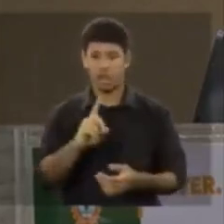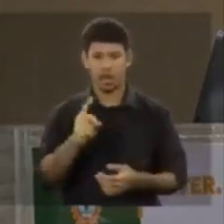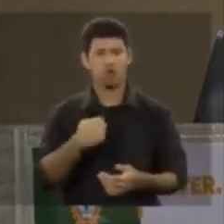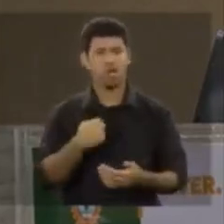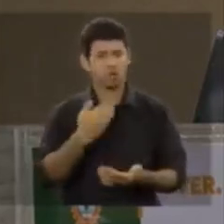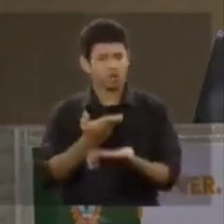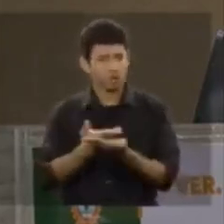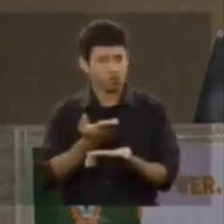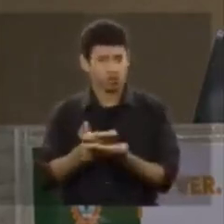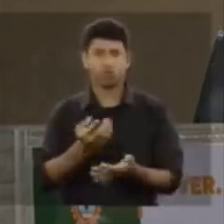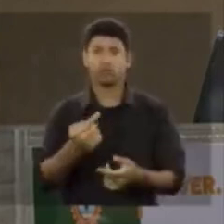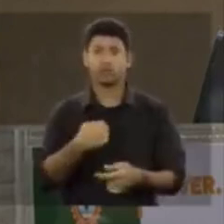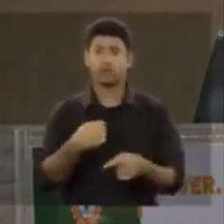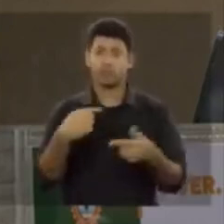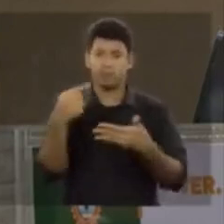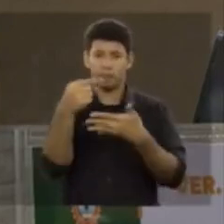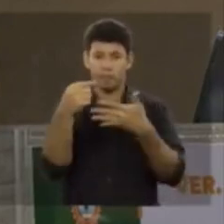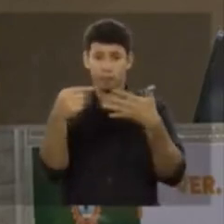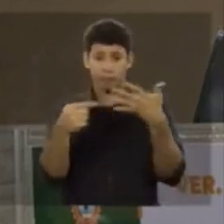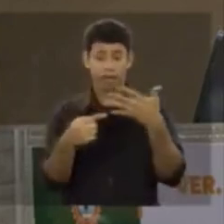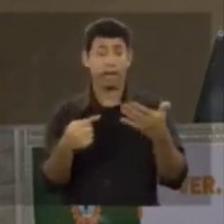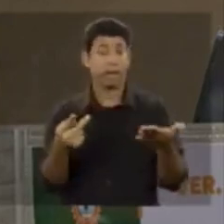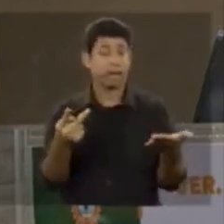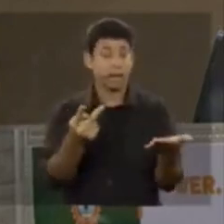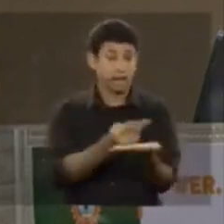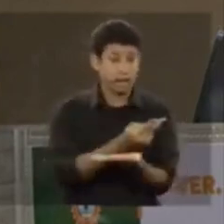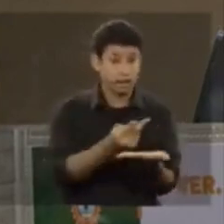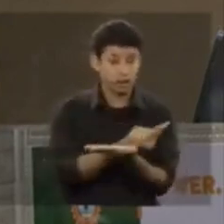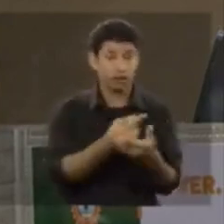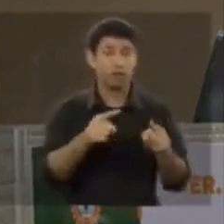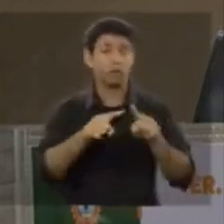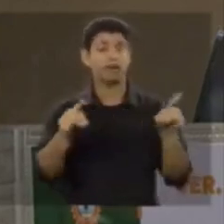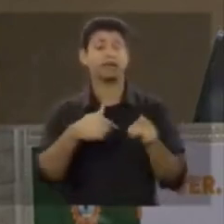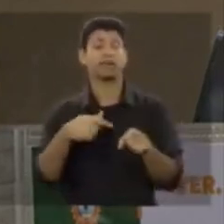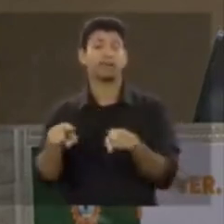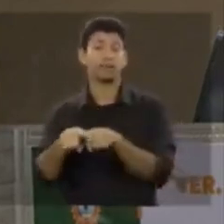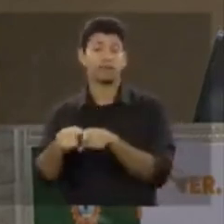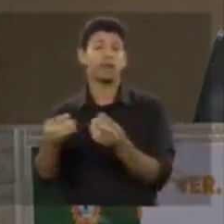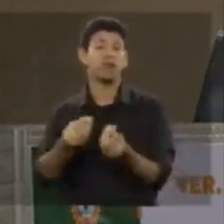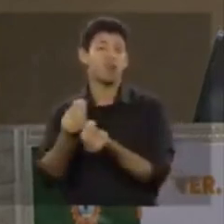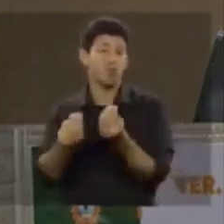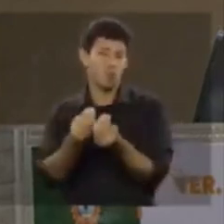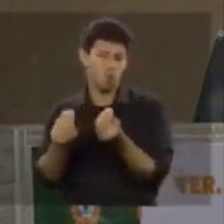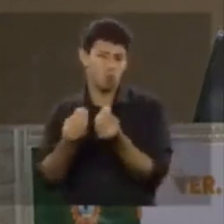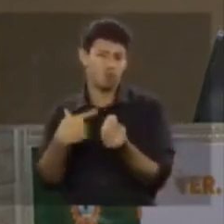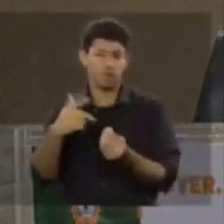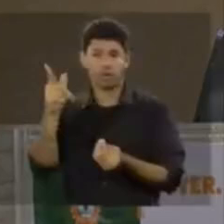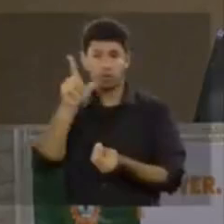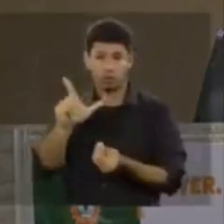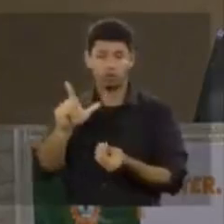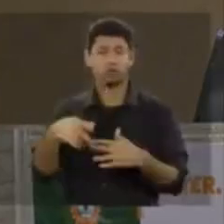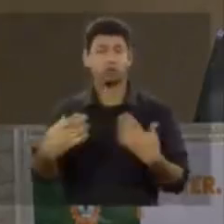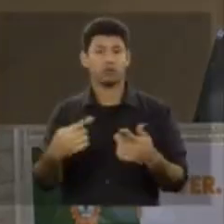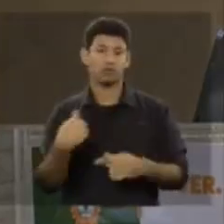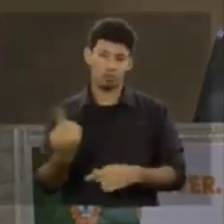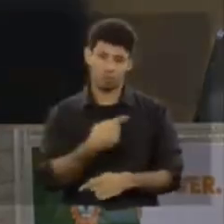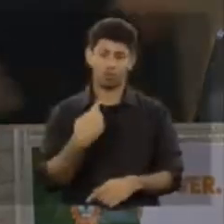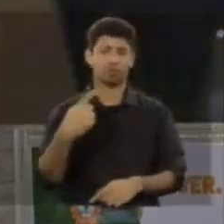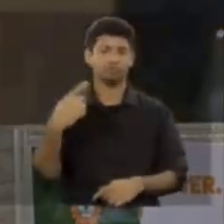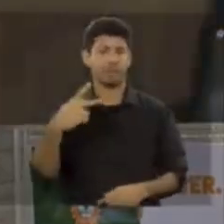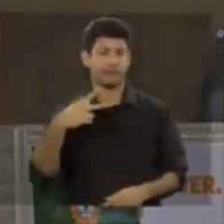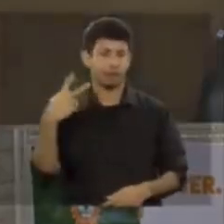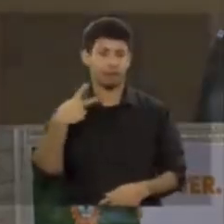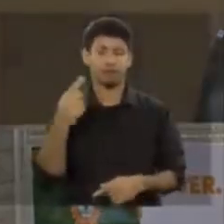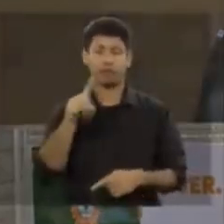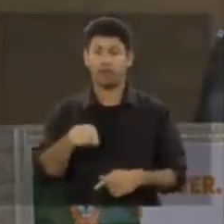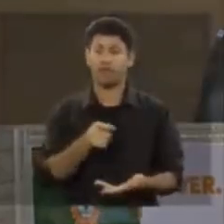apontar erros e também soluções nós parlamentares nós temos essa obrigação e o